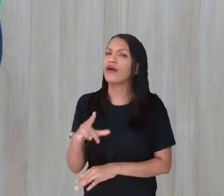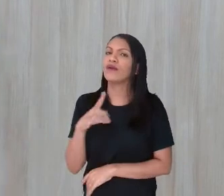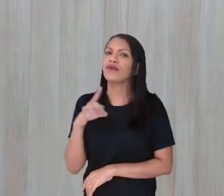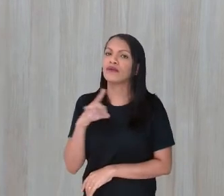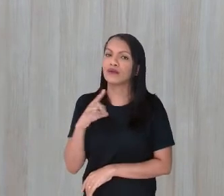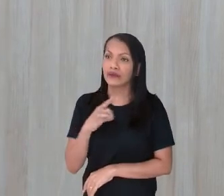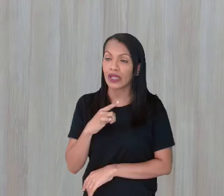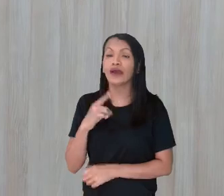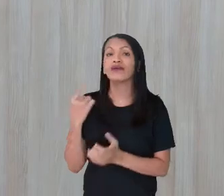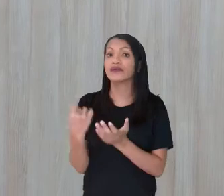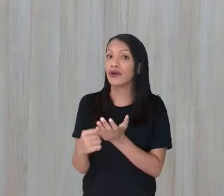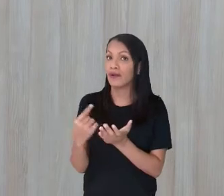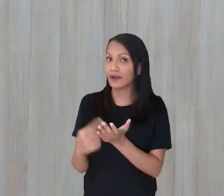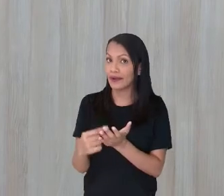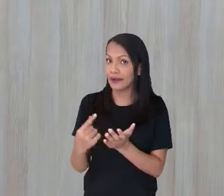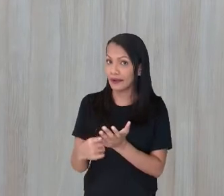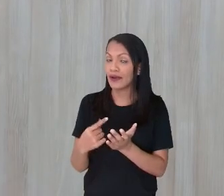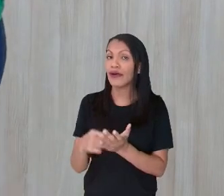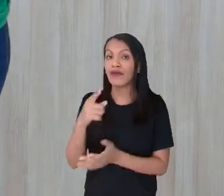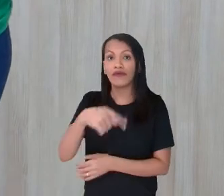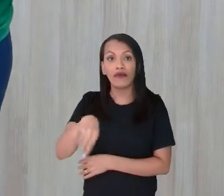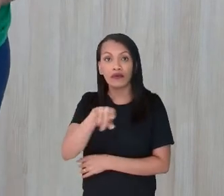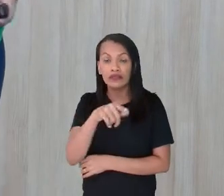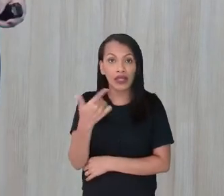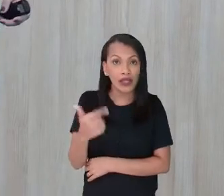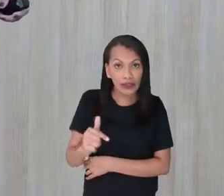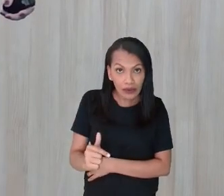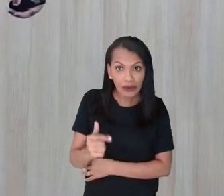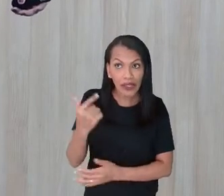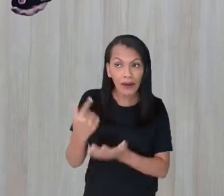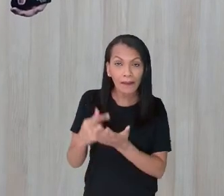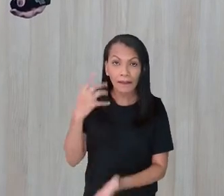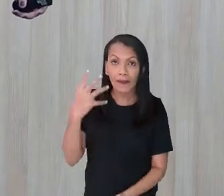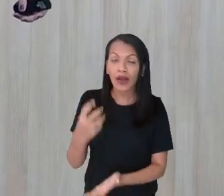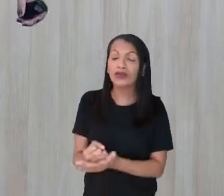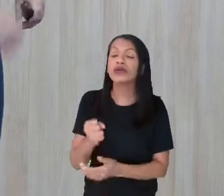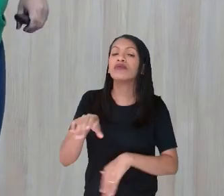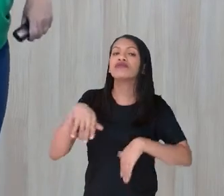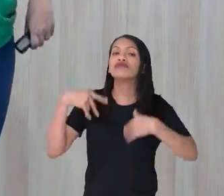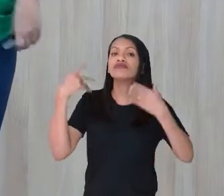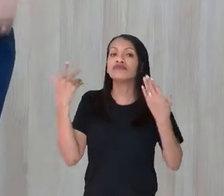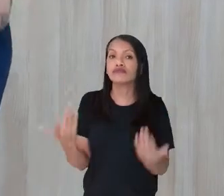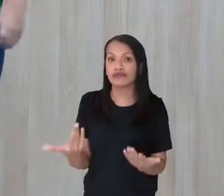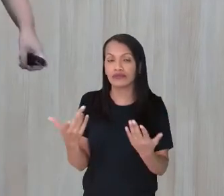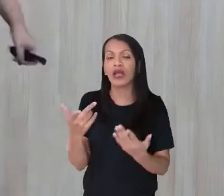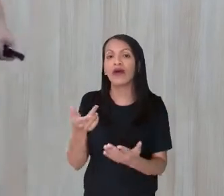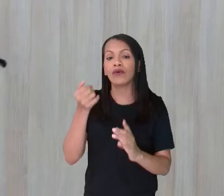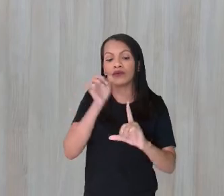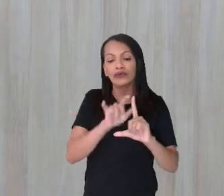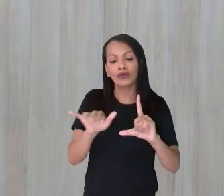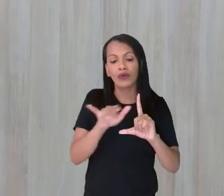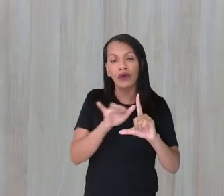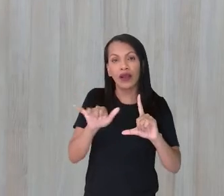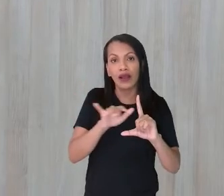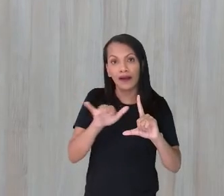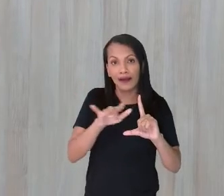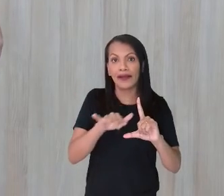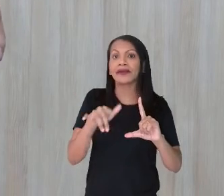nosso aplicativo, que caso você não tenha, pode baixar através dos QR Codes